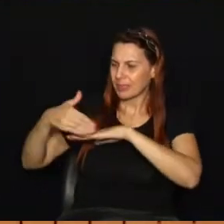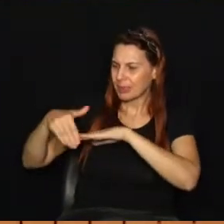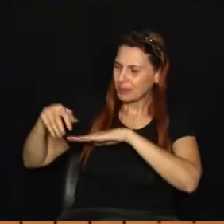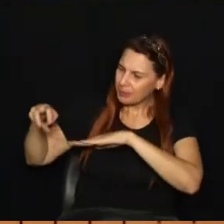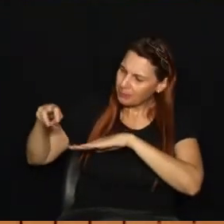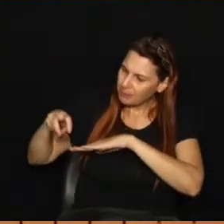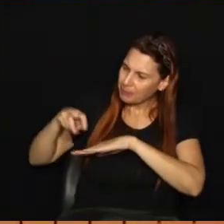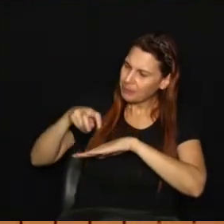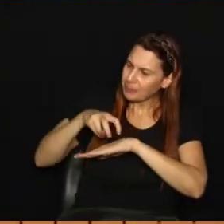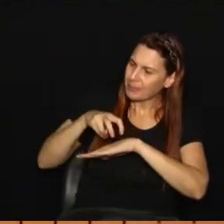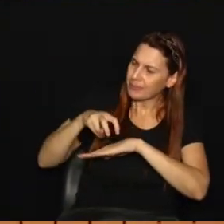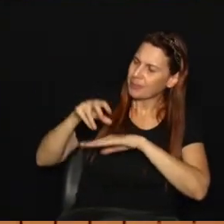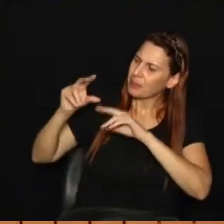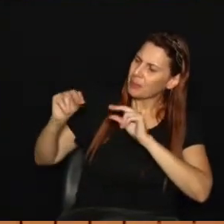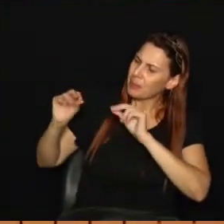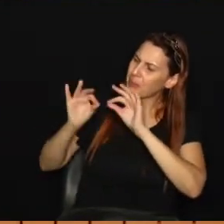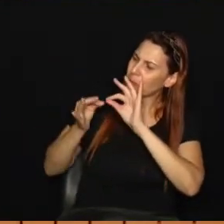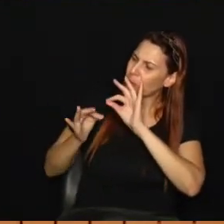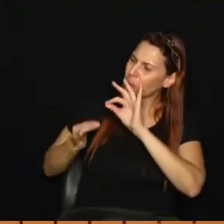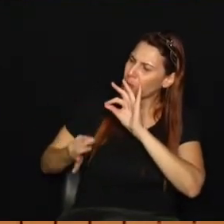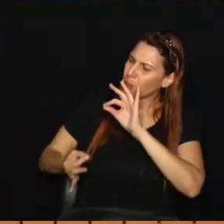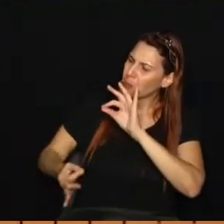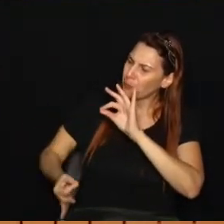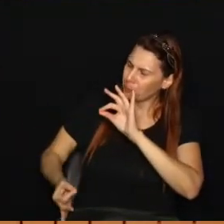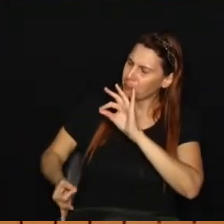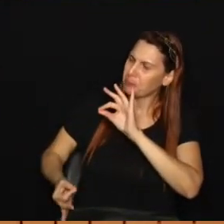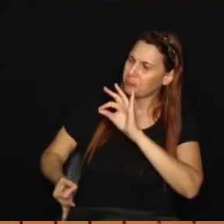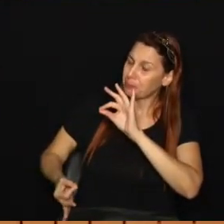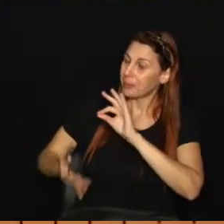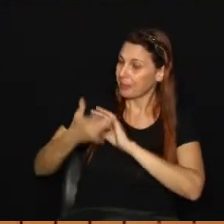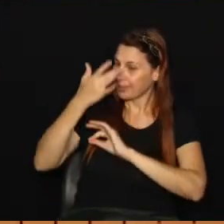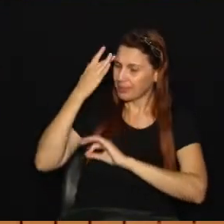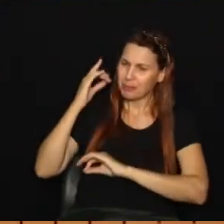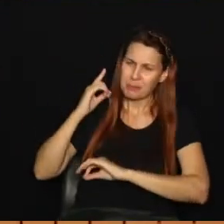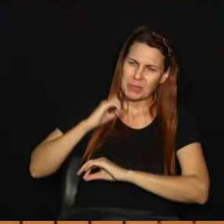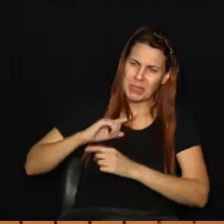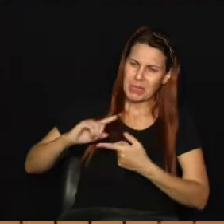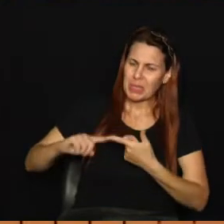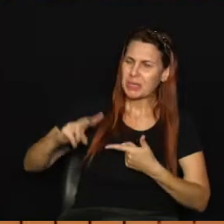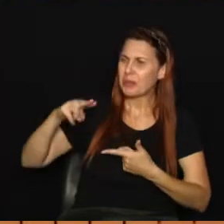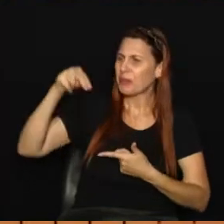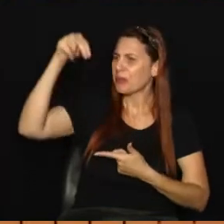ruas para prosear, né? Mineiros, nordestinos,